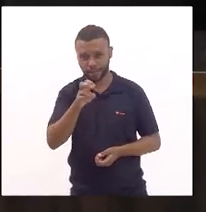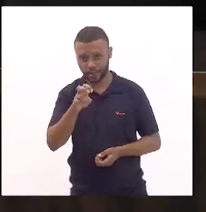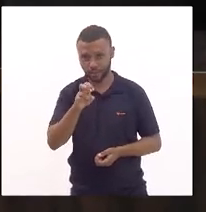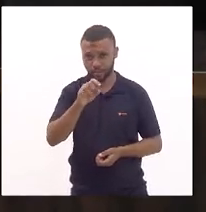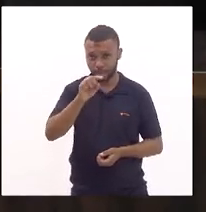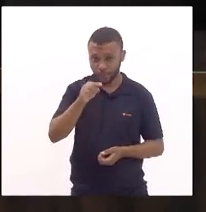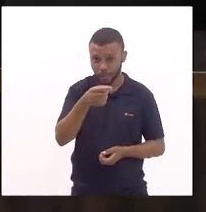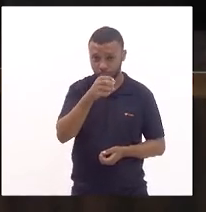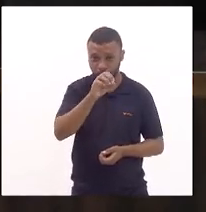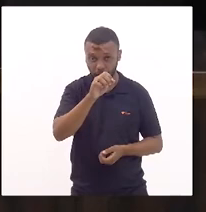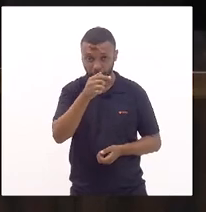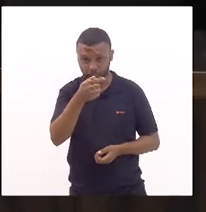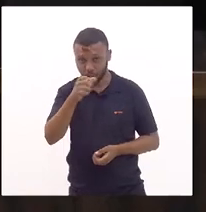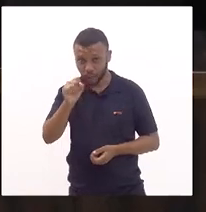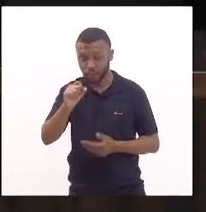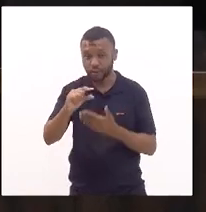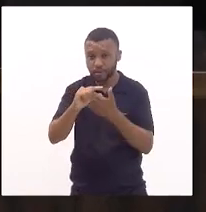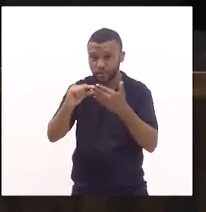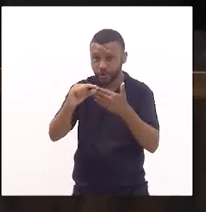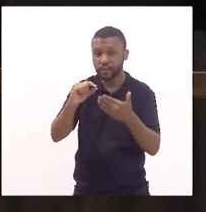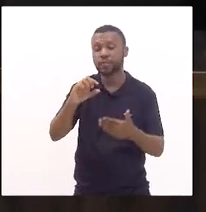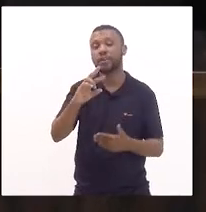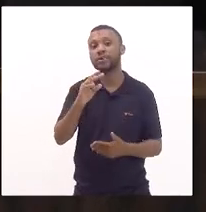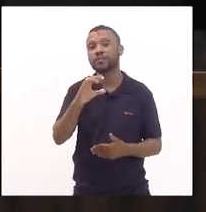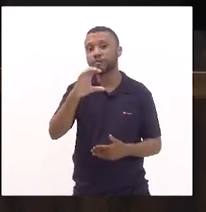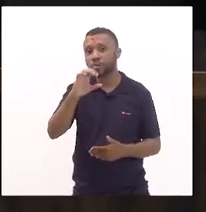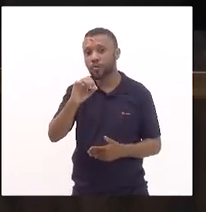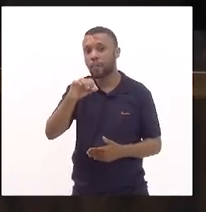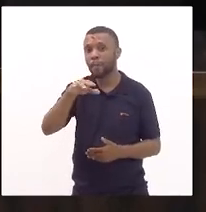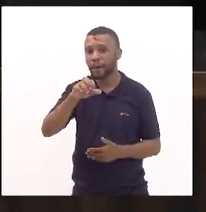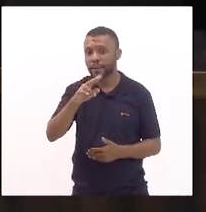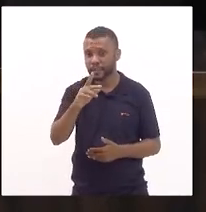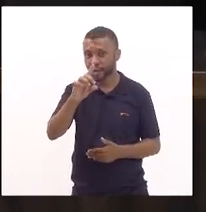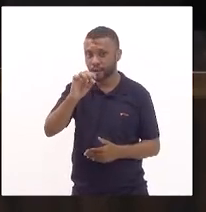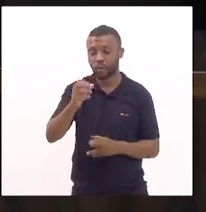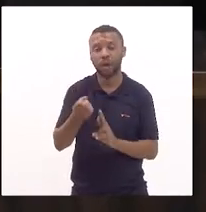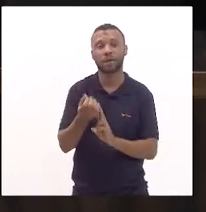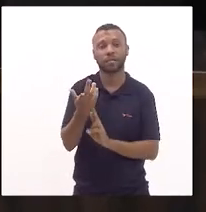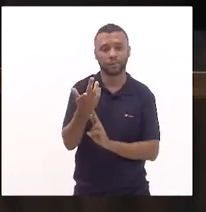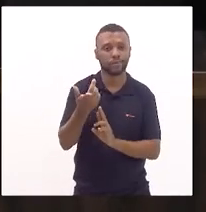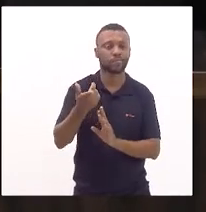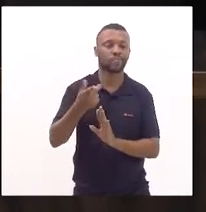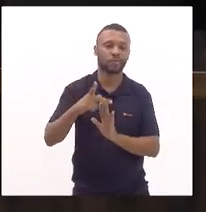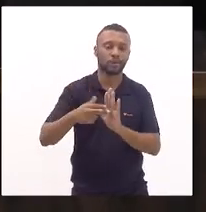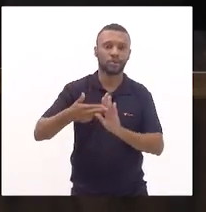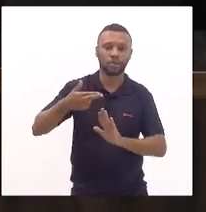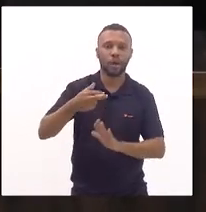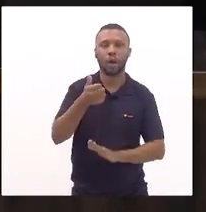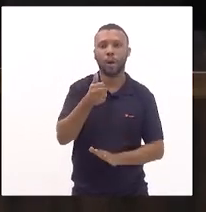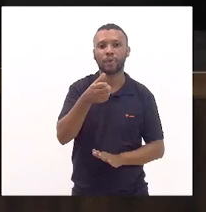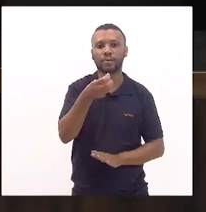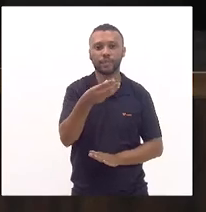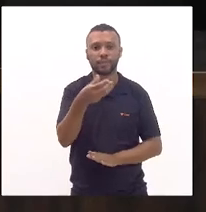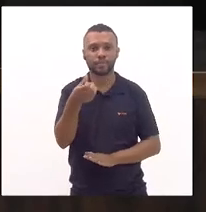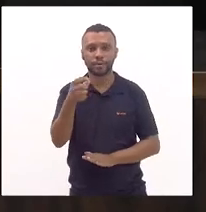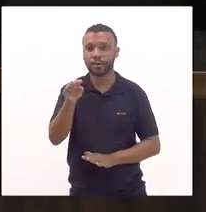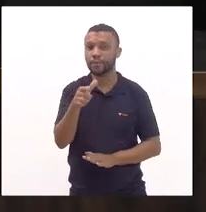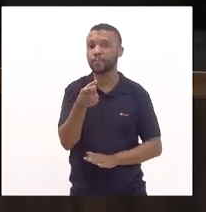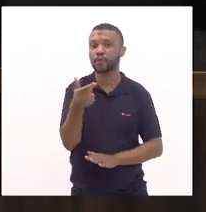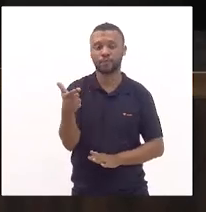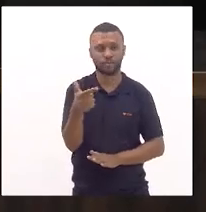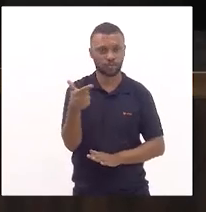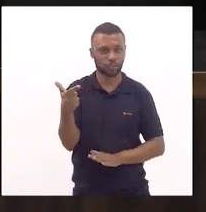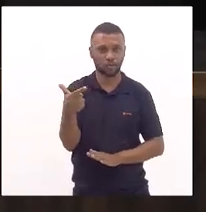1065-1078, de autoria do deputado Chico Machado, a relatoria. Projeto de resolução 1136-22,